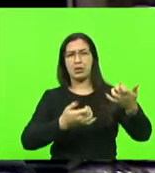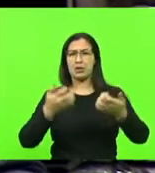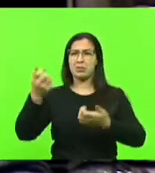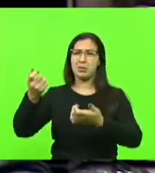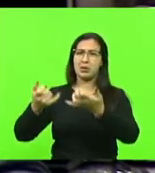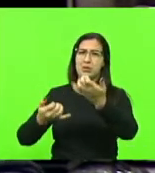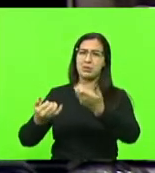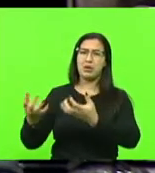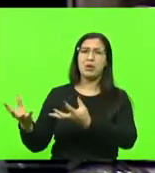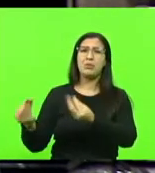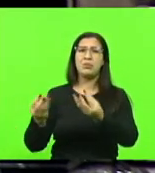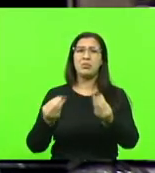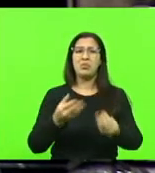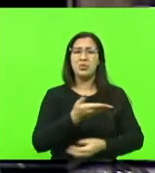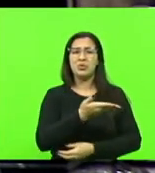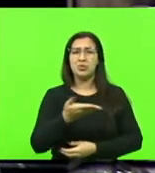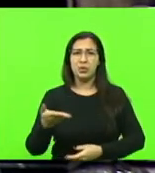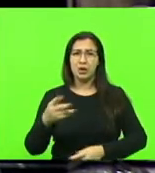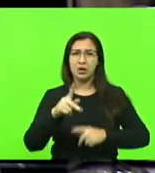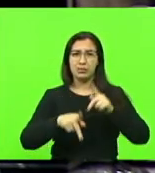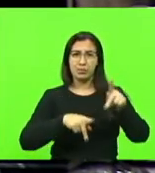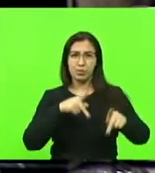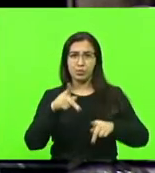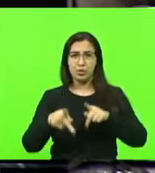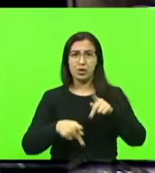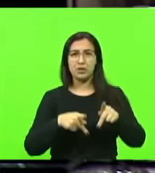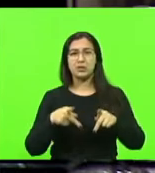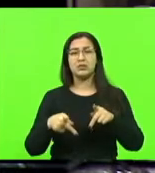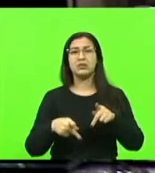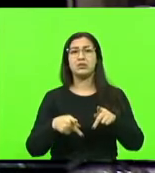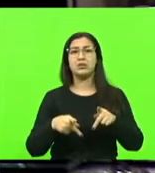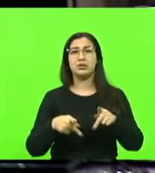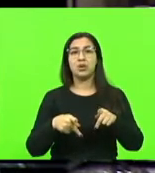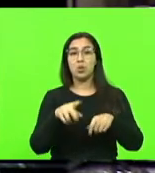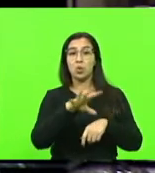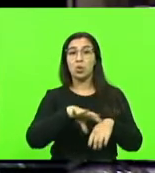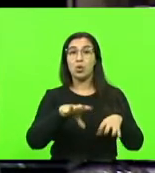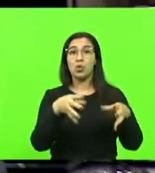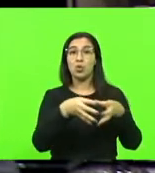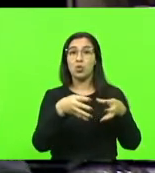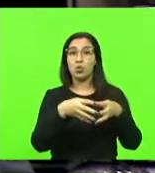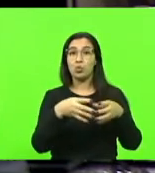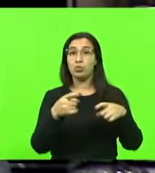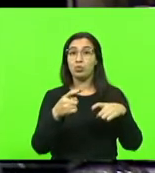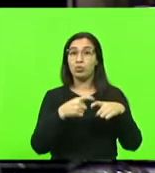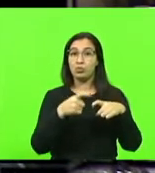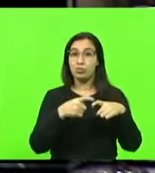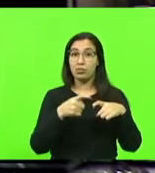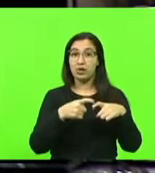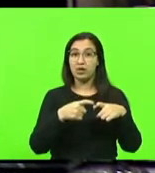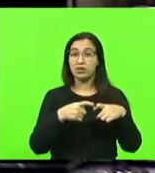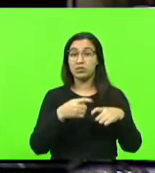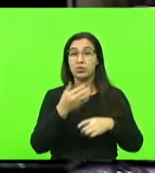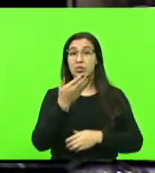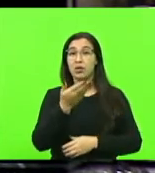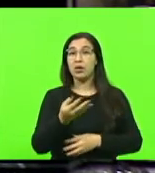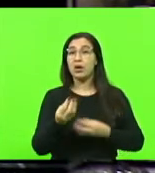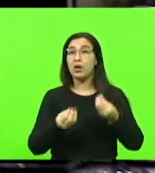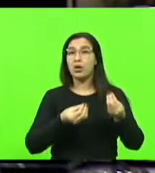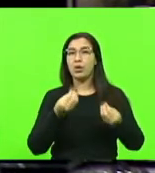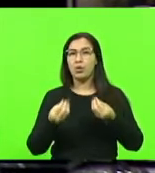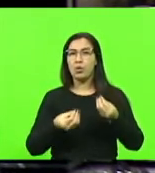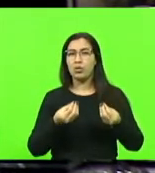da comunidade, também da classe médica, que estão inconformados com